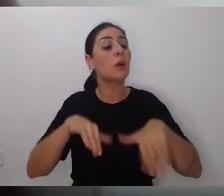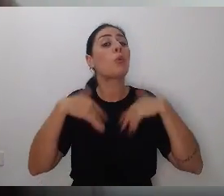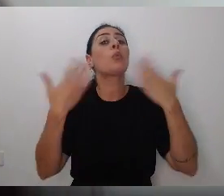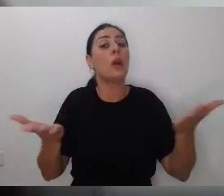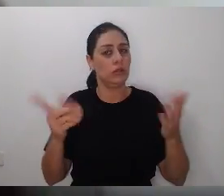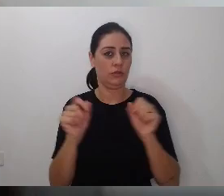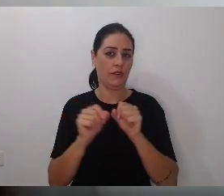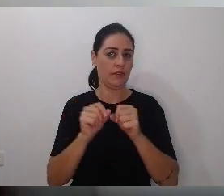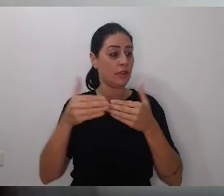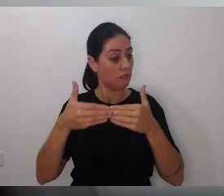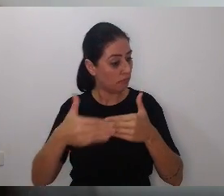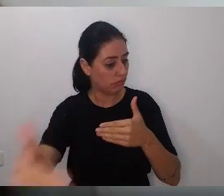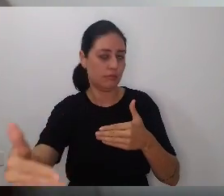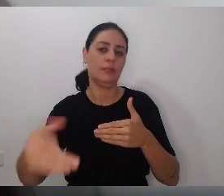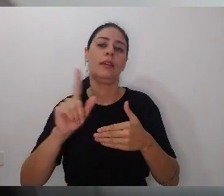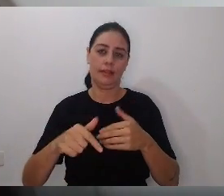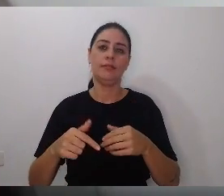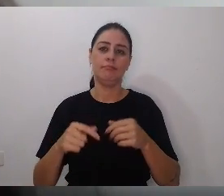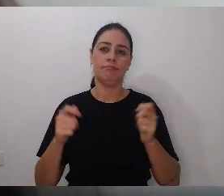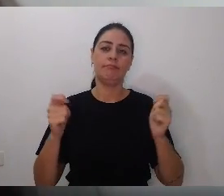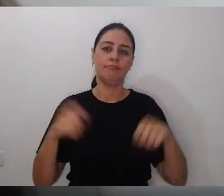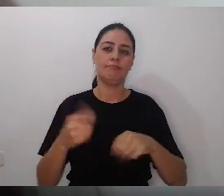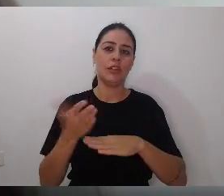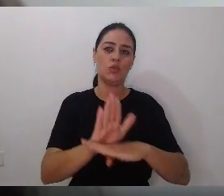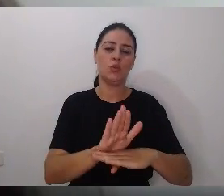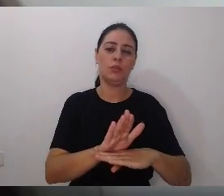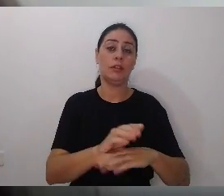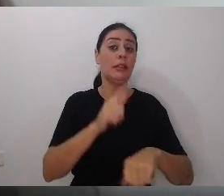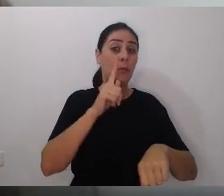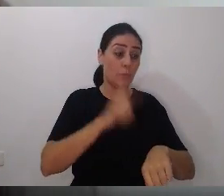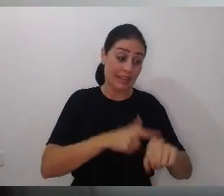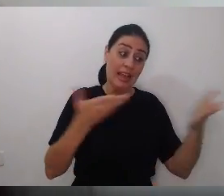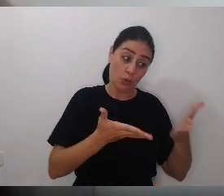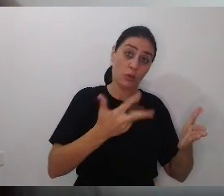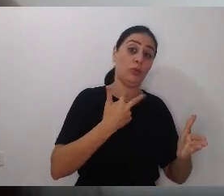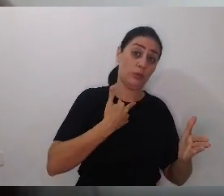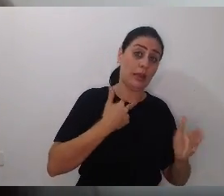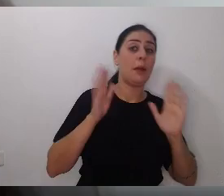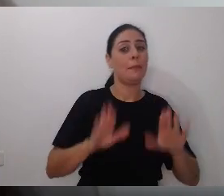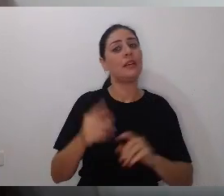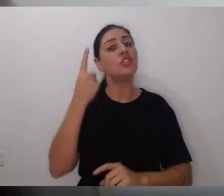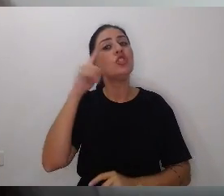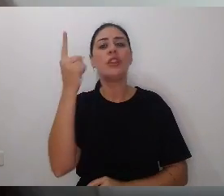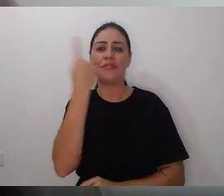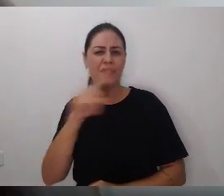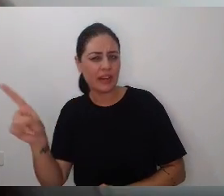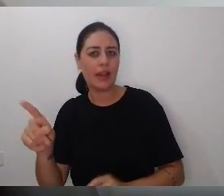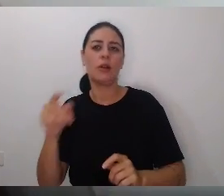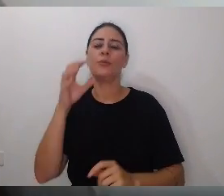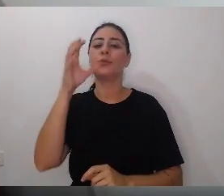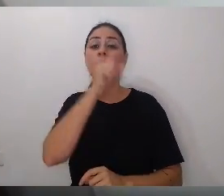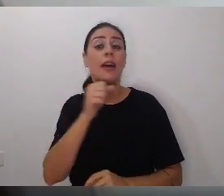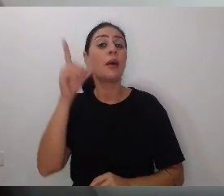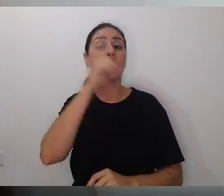chocolate tal, na data que for determinada, né? A gente vai precisar esperar, que nem você falou, né? O situar o quando